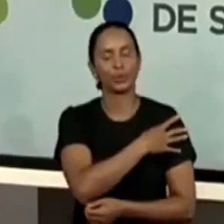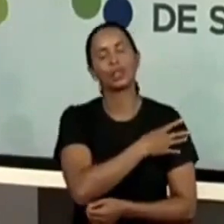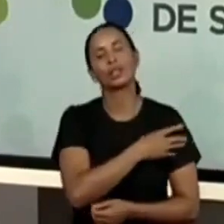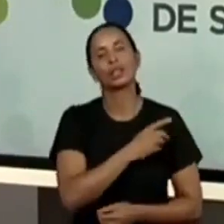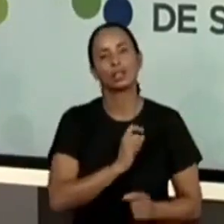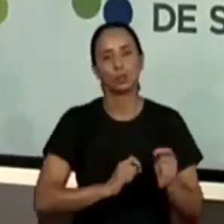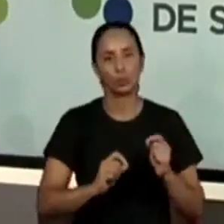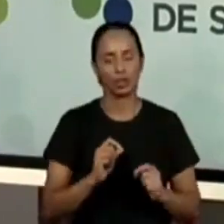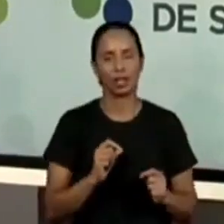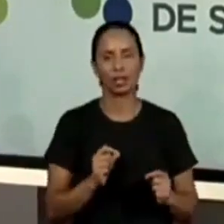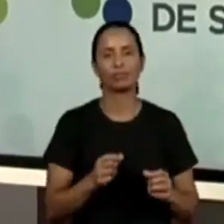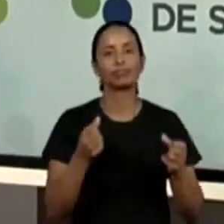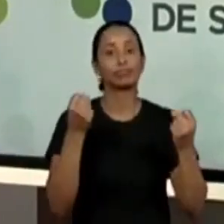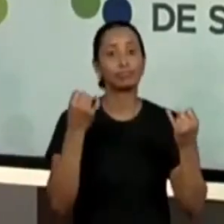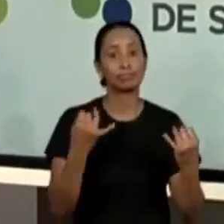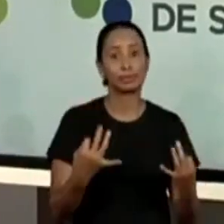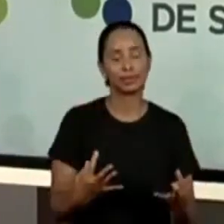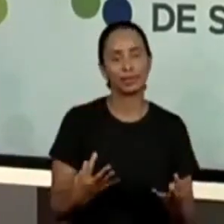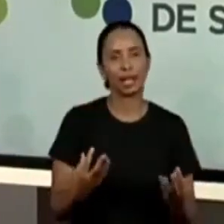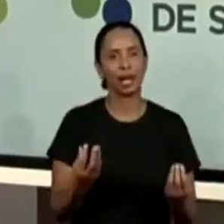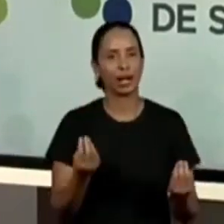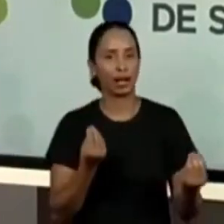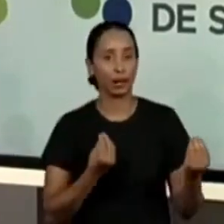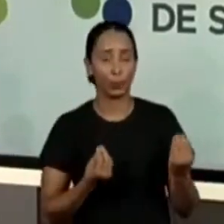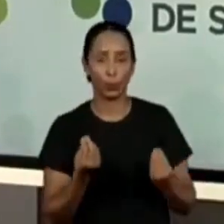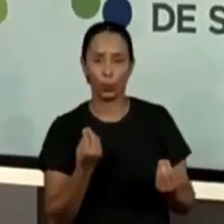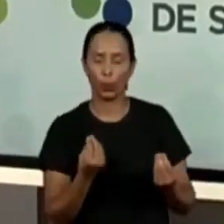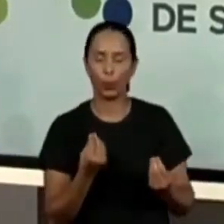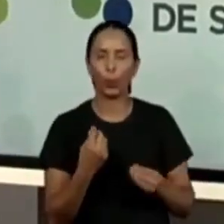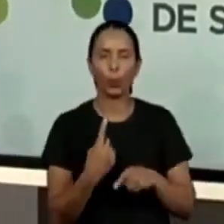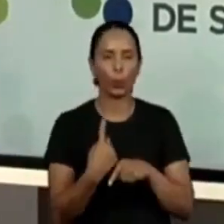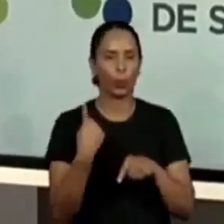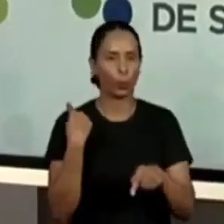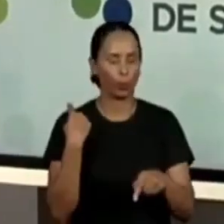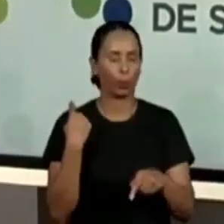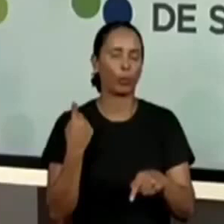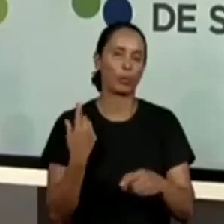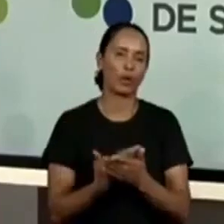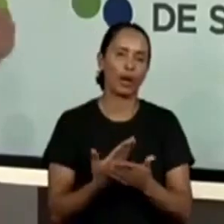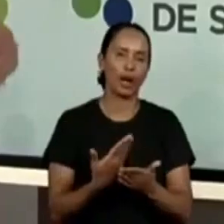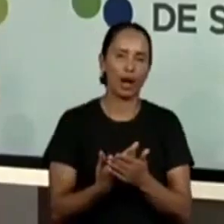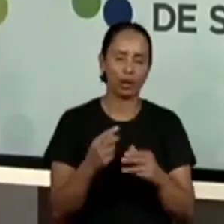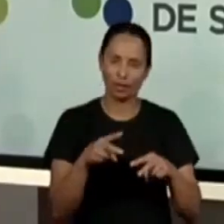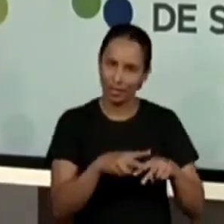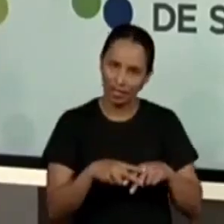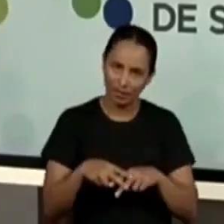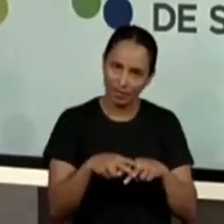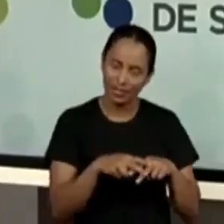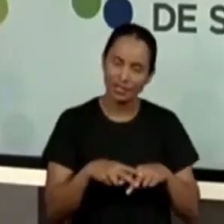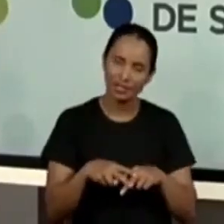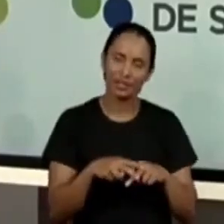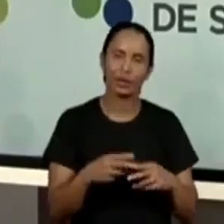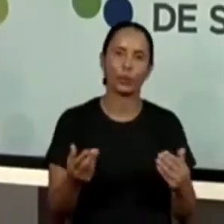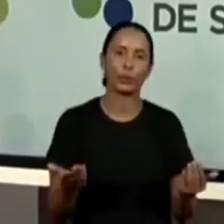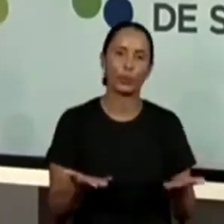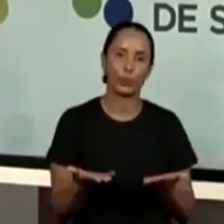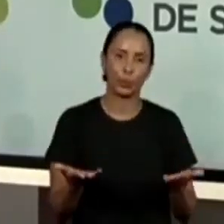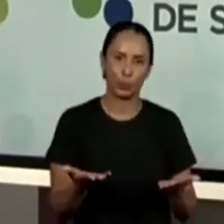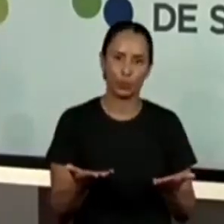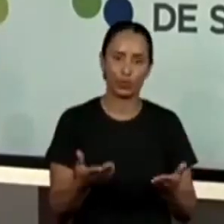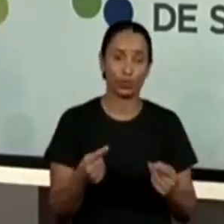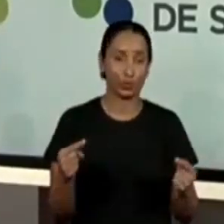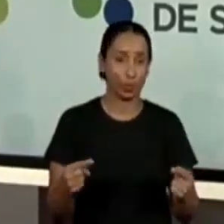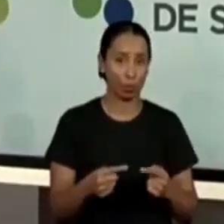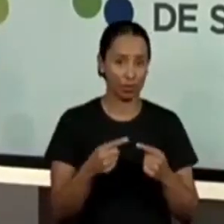um pouquinho, continuar, né, o que nós vimos aí nas aulas anteriores, vimos aí um pouquinho nessas aulas de recuperação sobre os